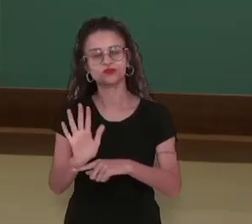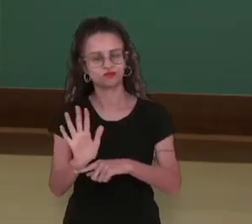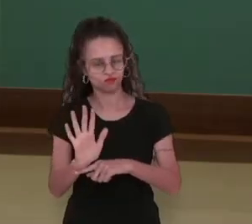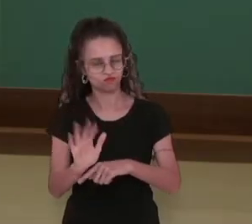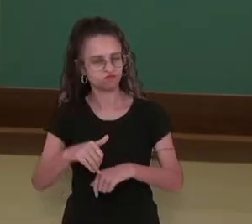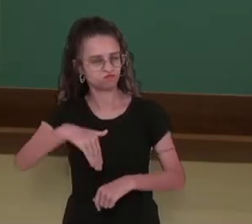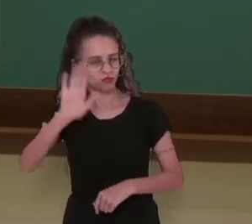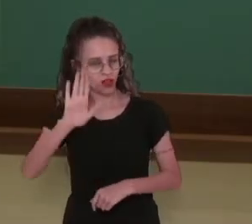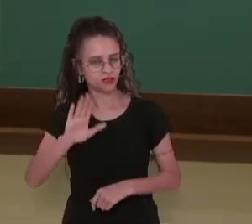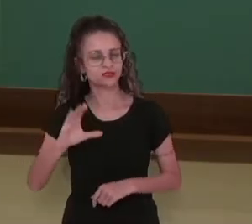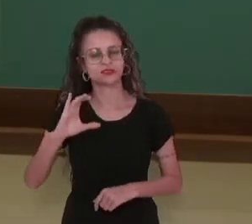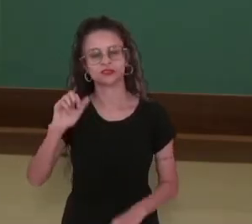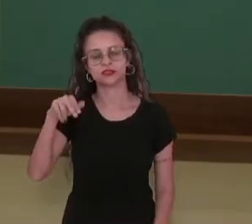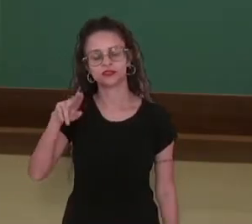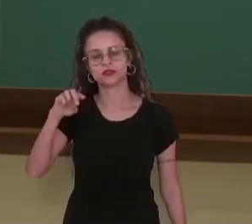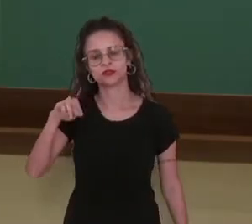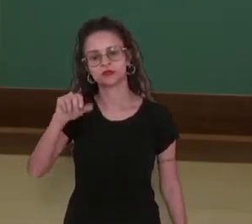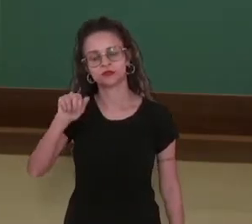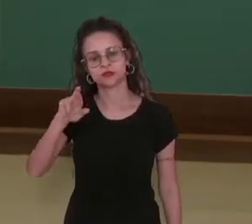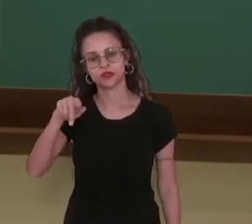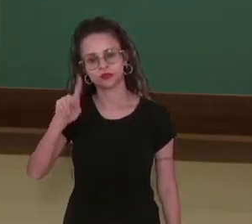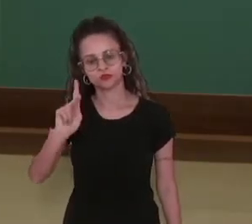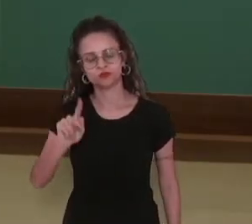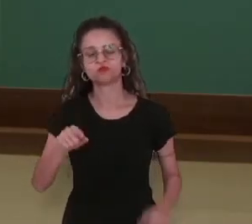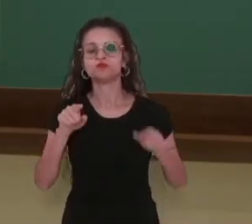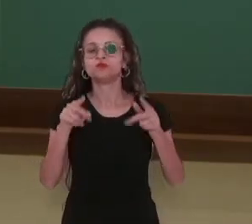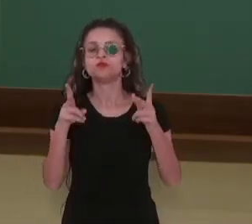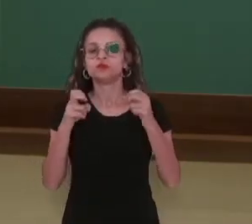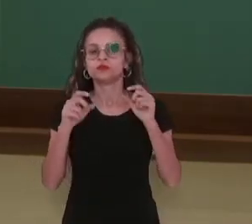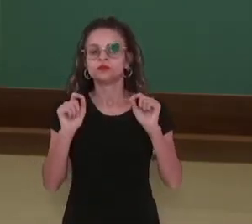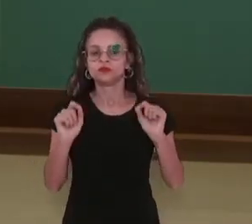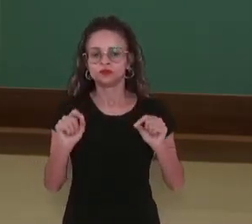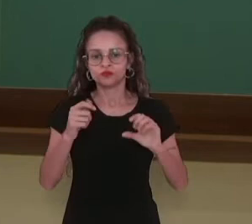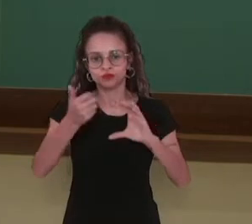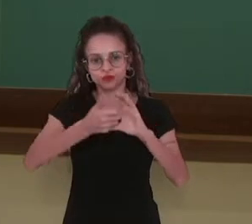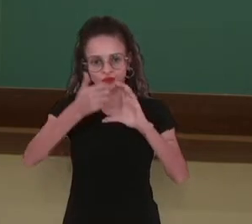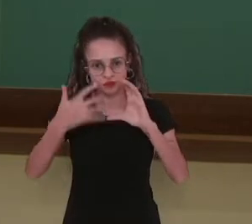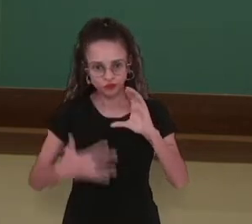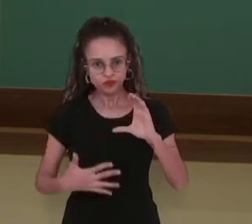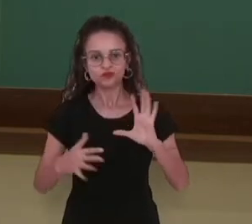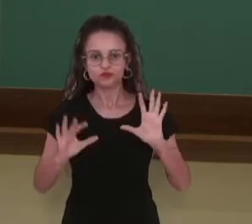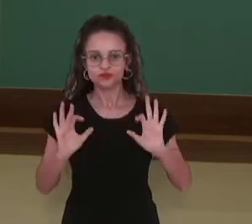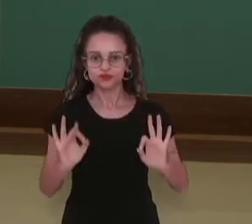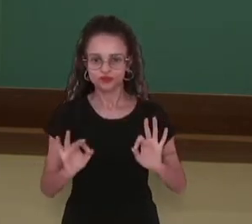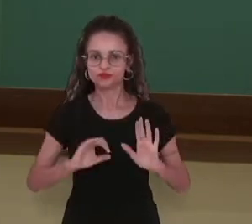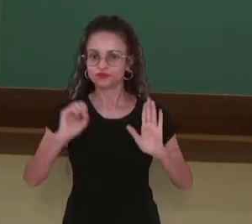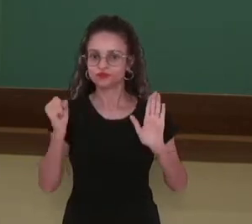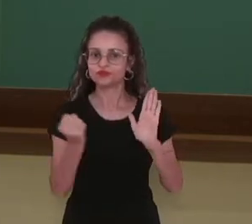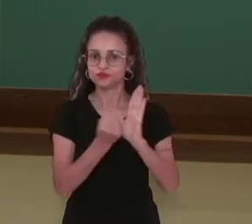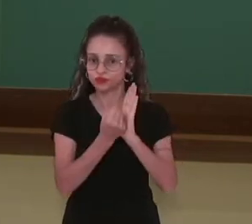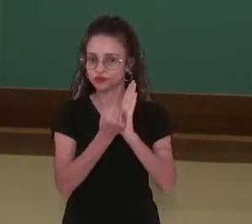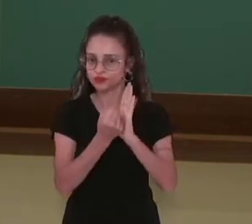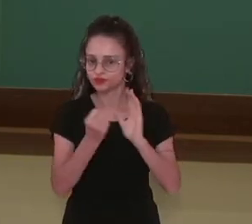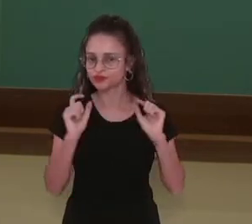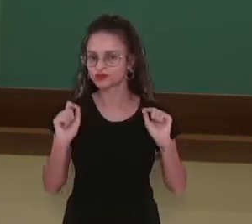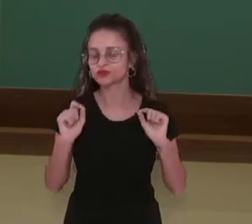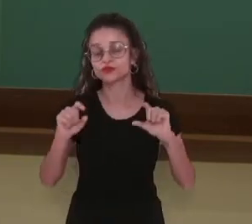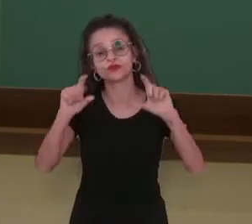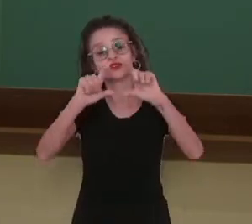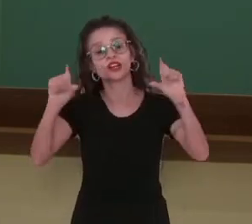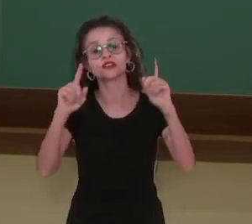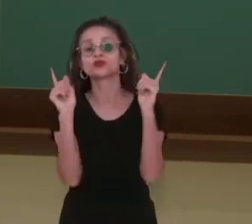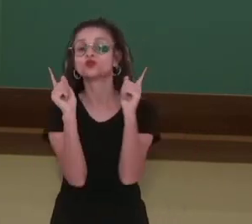Cinemark. Você percebeu então o quê? Uma característica, né, dos slogans. Qual é? São